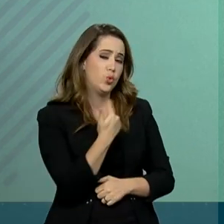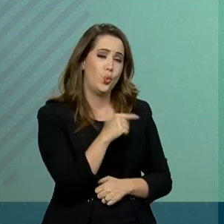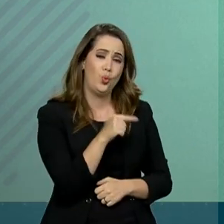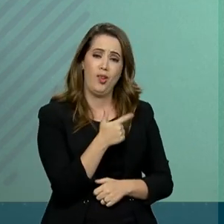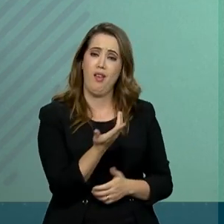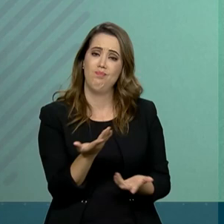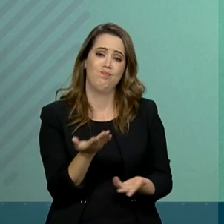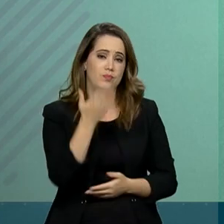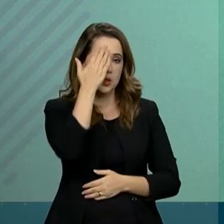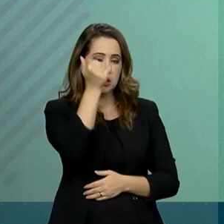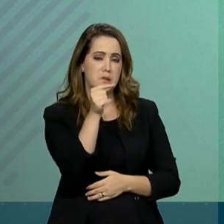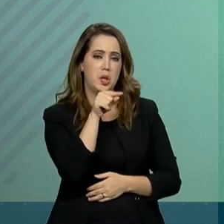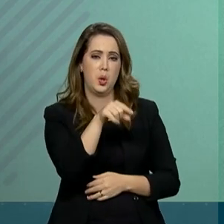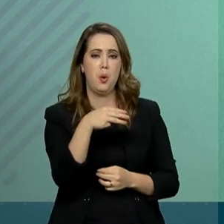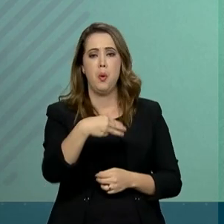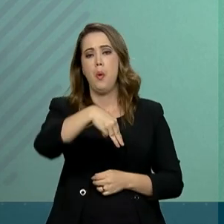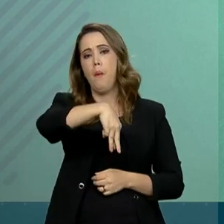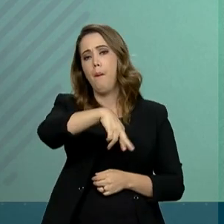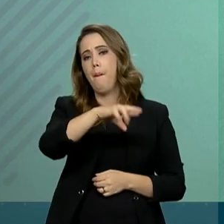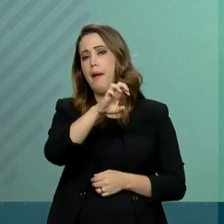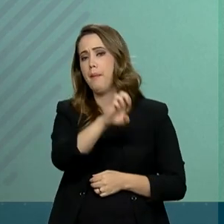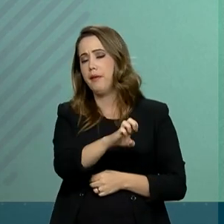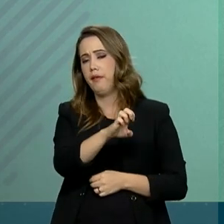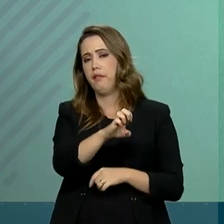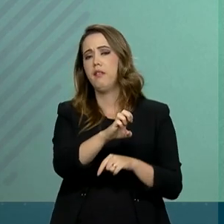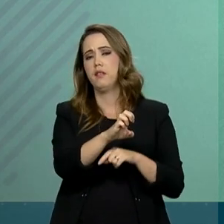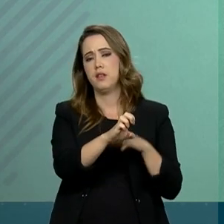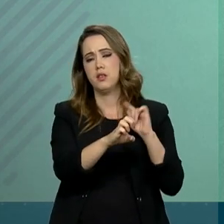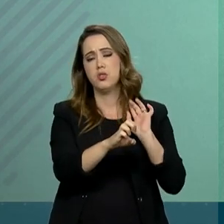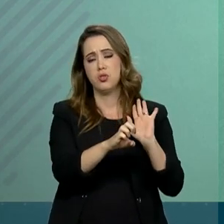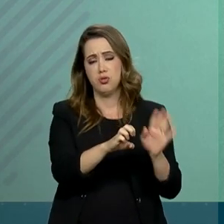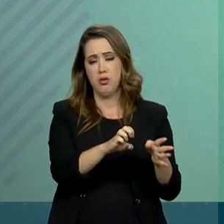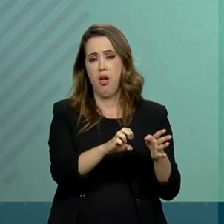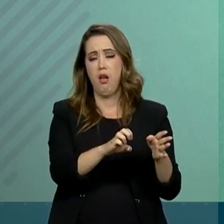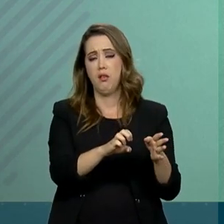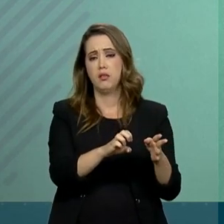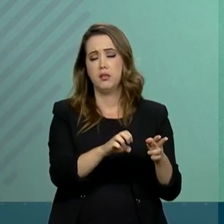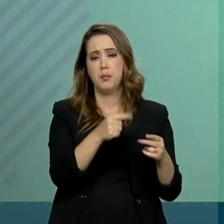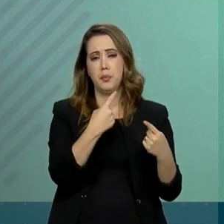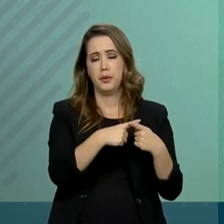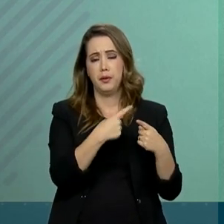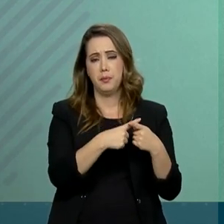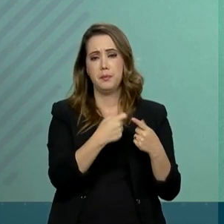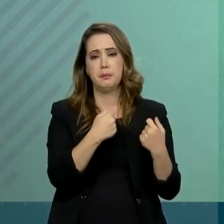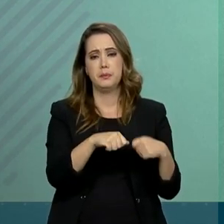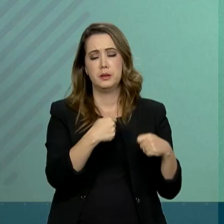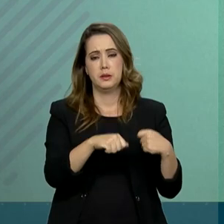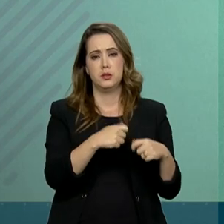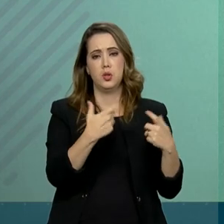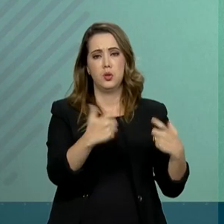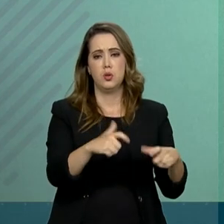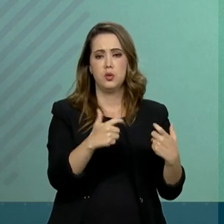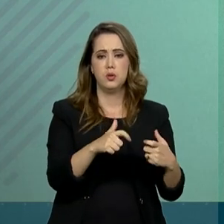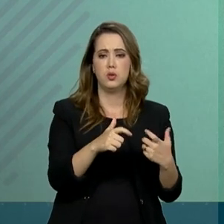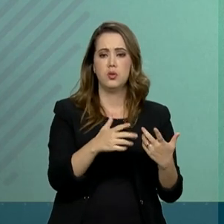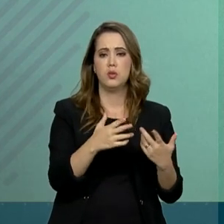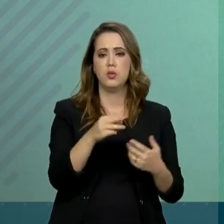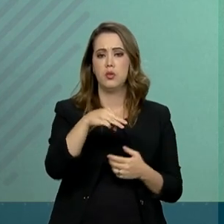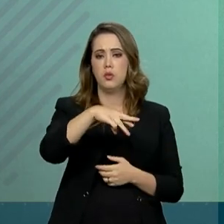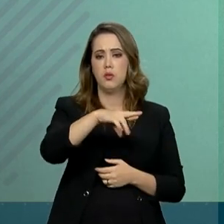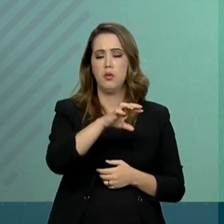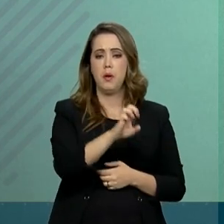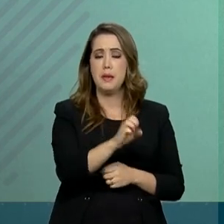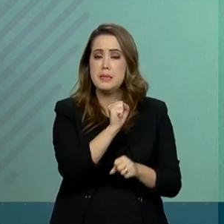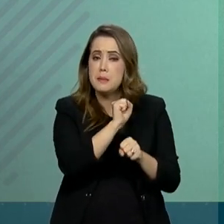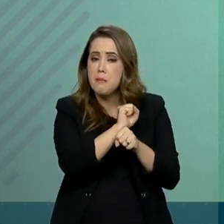de uma forma bastante é tranquila e clara até porque é necessário em um ambiente diplomático eles